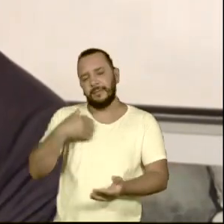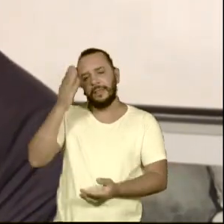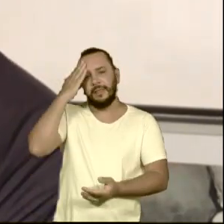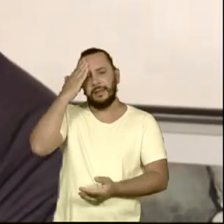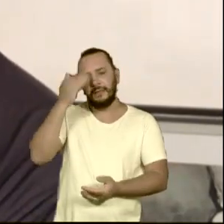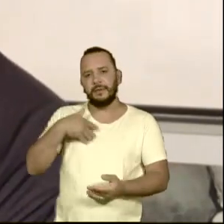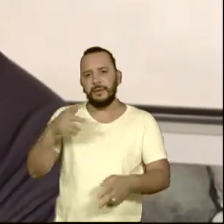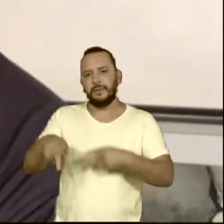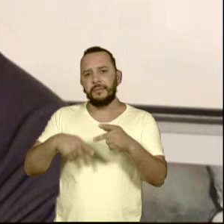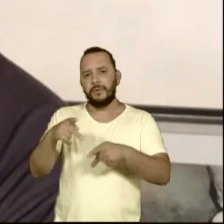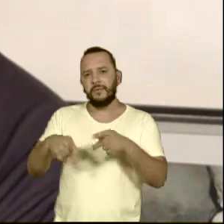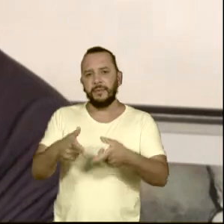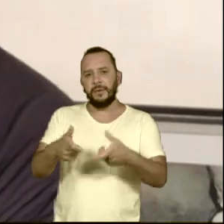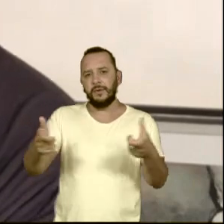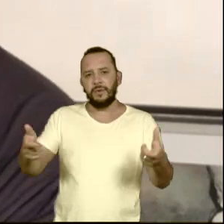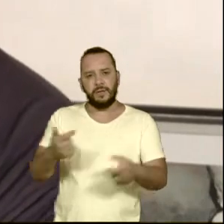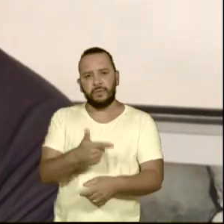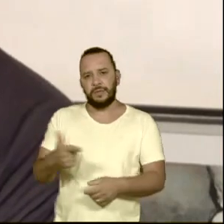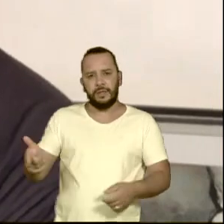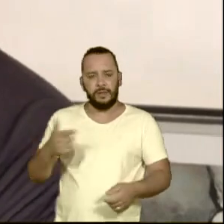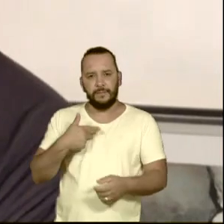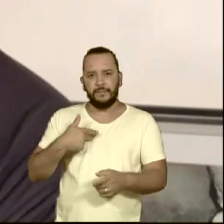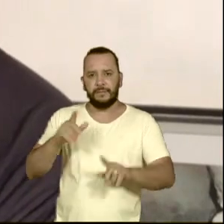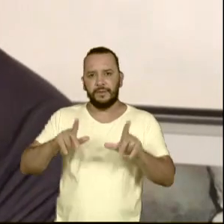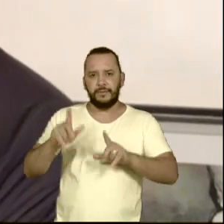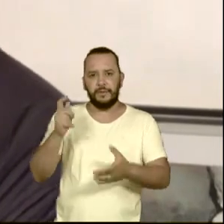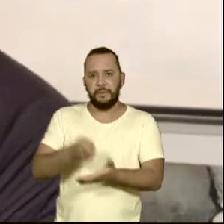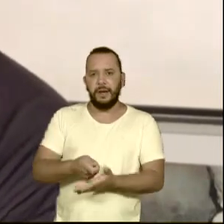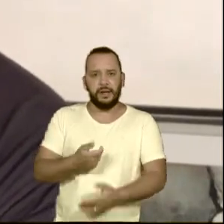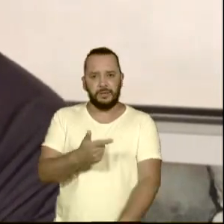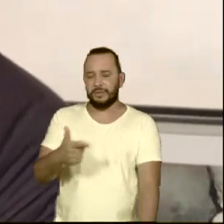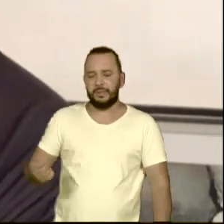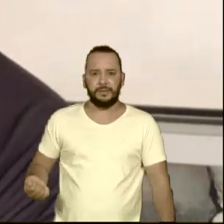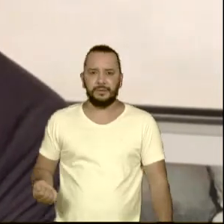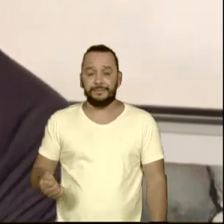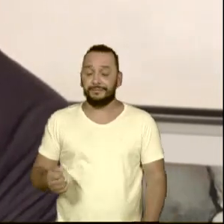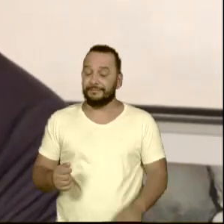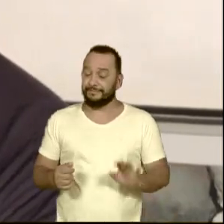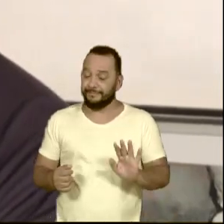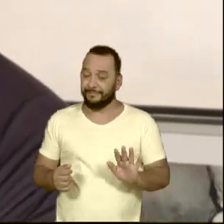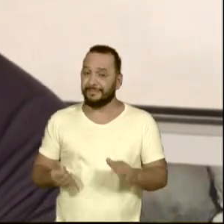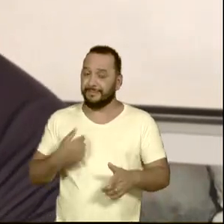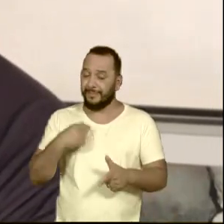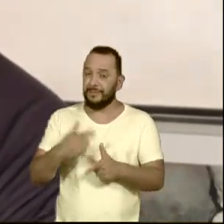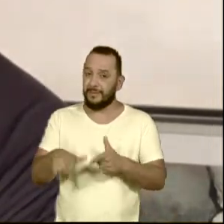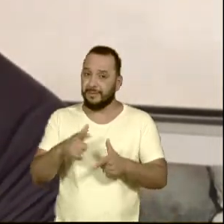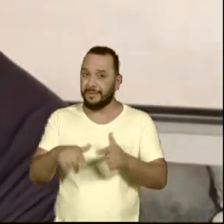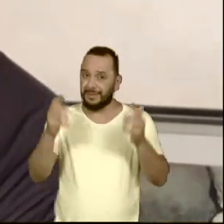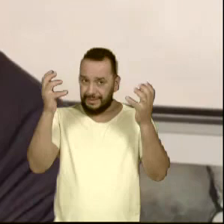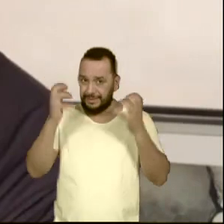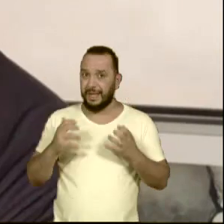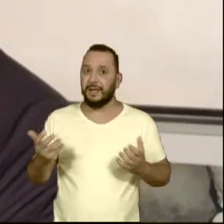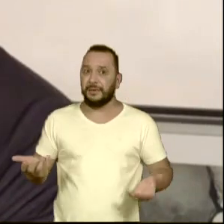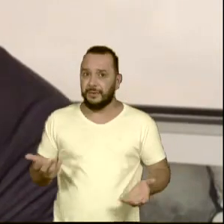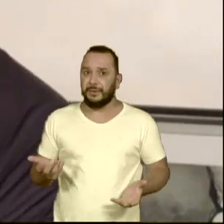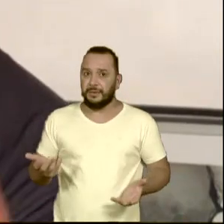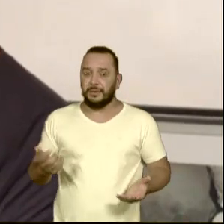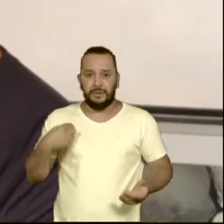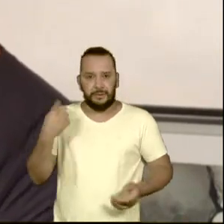população não tem acesso à TV a cabo. Ou seja, é uma pena, mas o problema é buraco muito mais embaixo. Eu acho que é um caso de a gente buscar